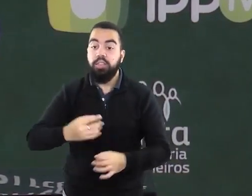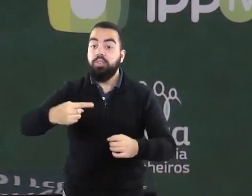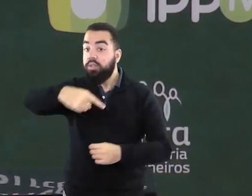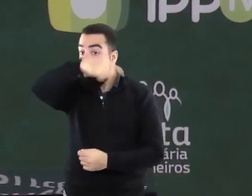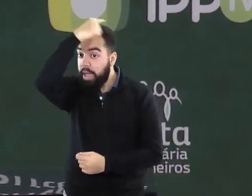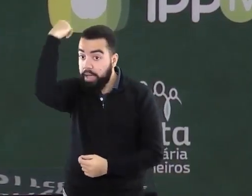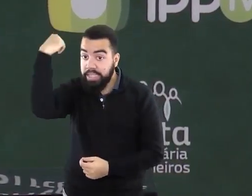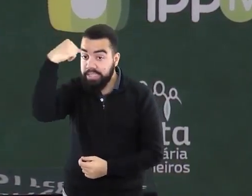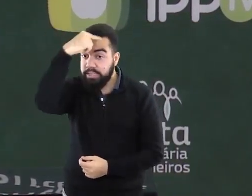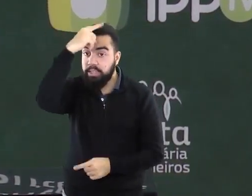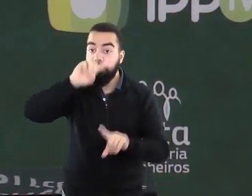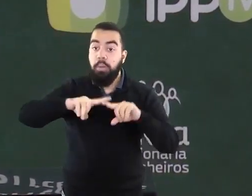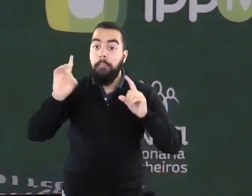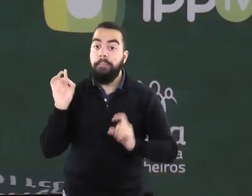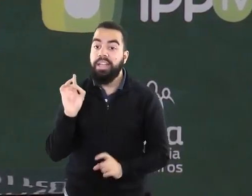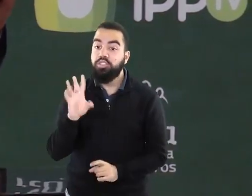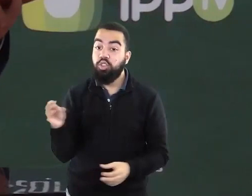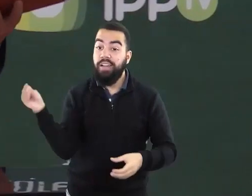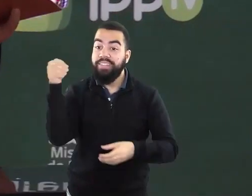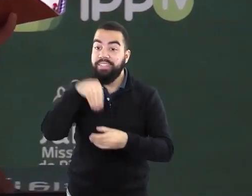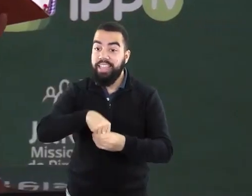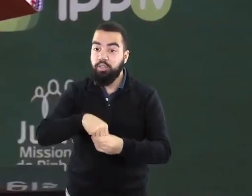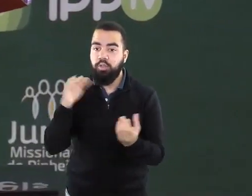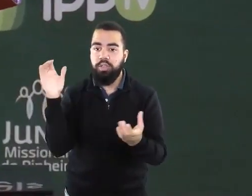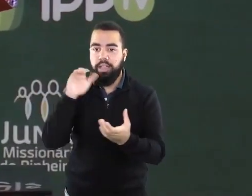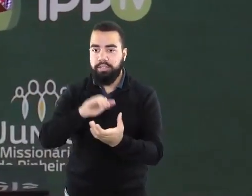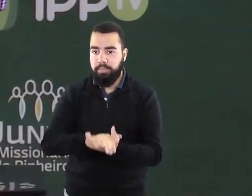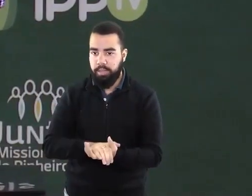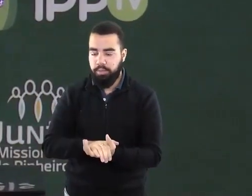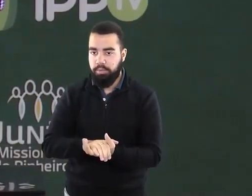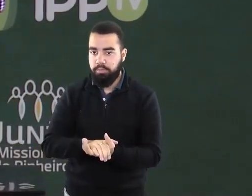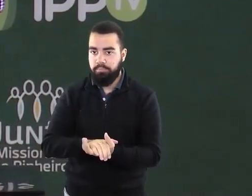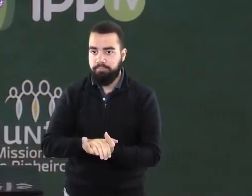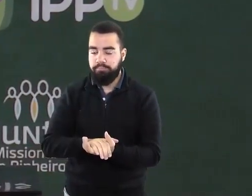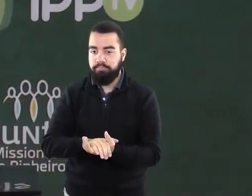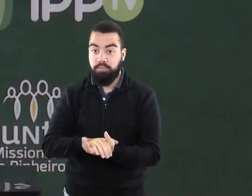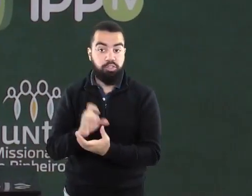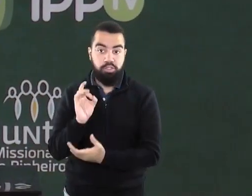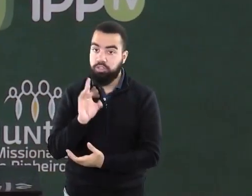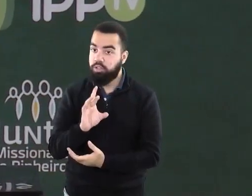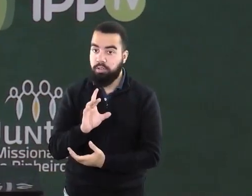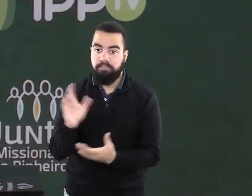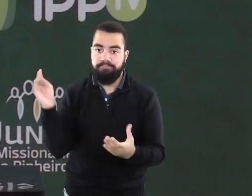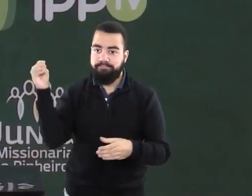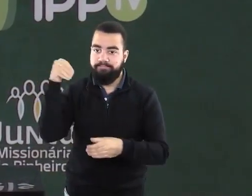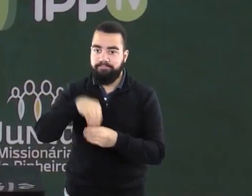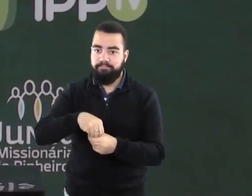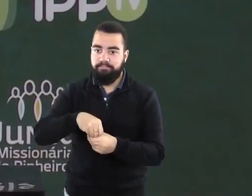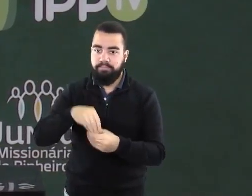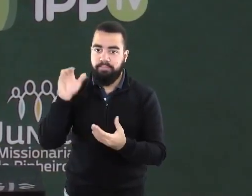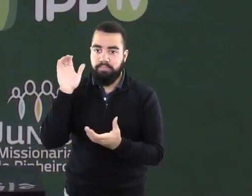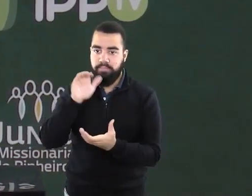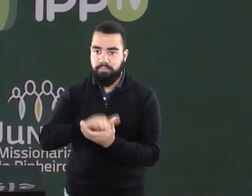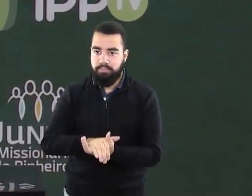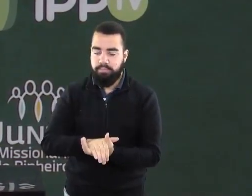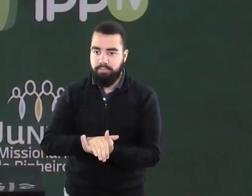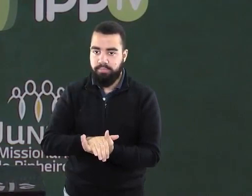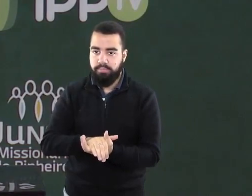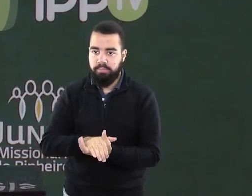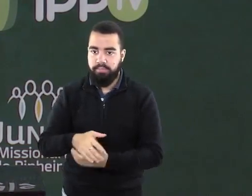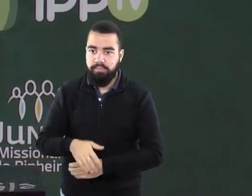só pode e só deve ser desfrutado no sentido responsável e pleno dentro do aspecto sacrossanto